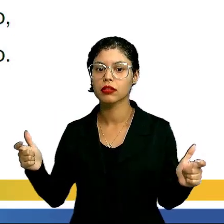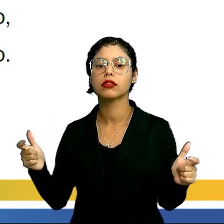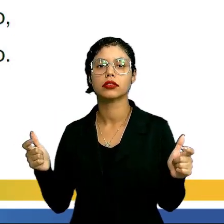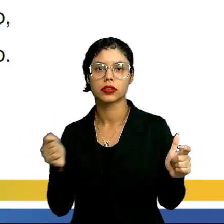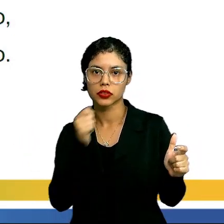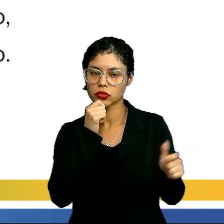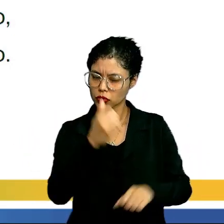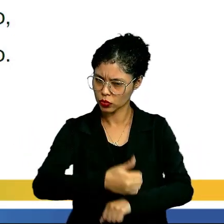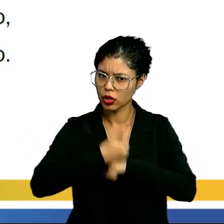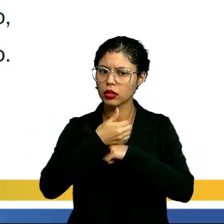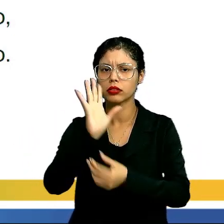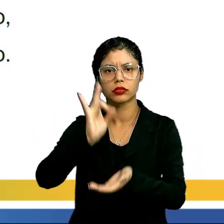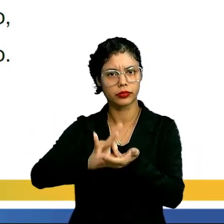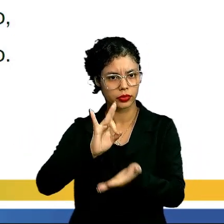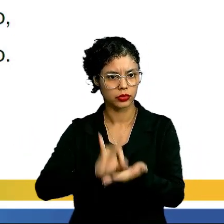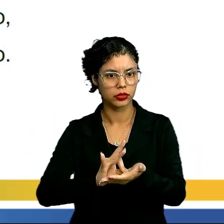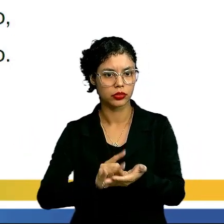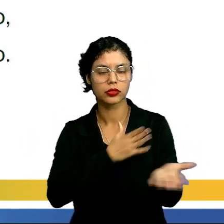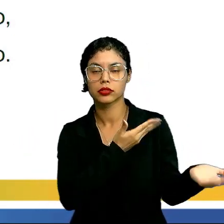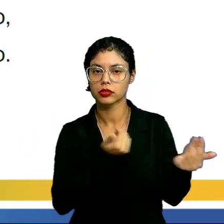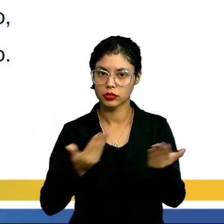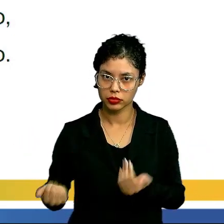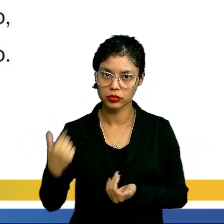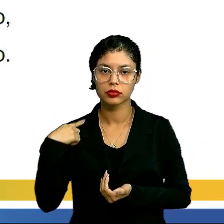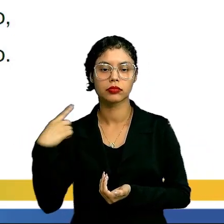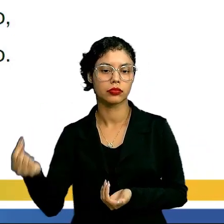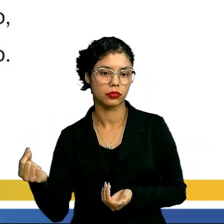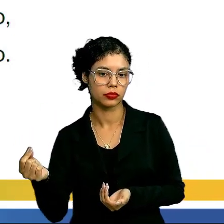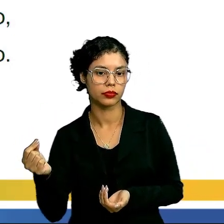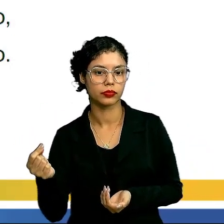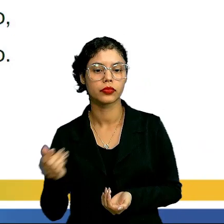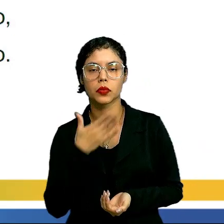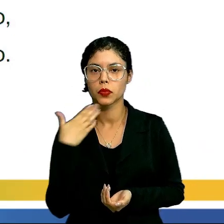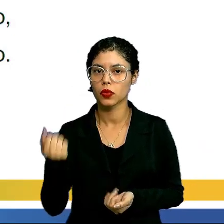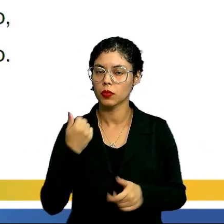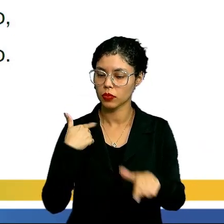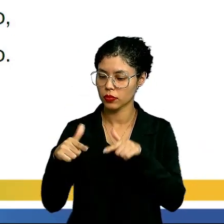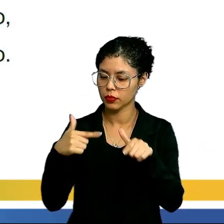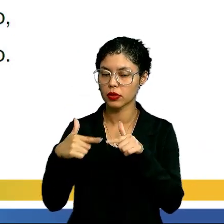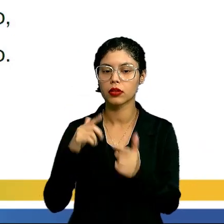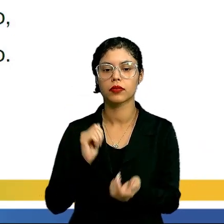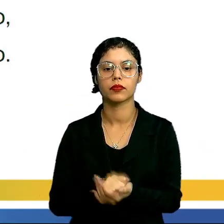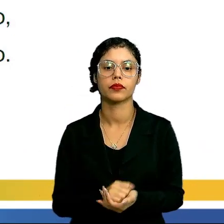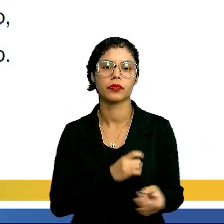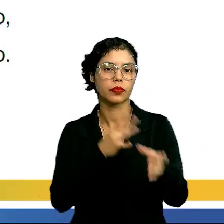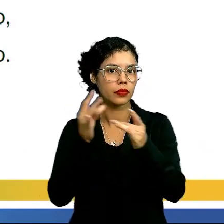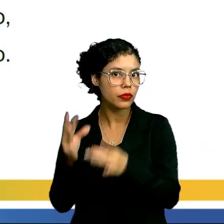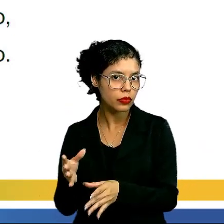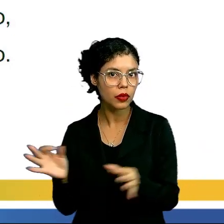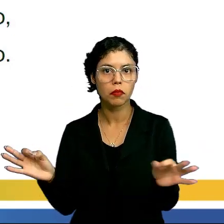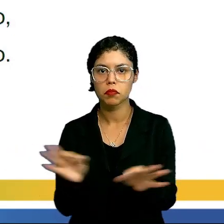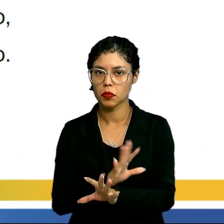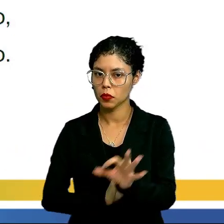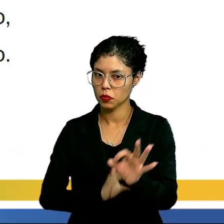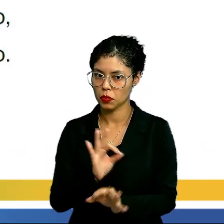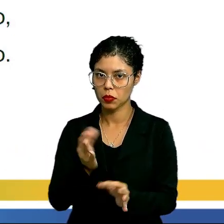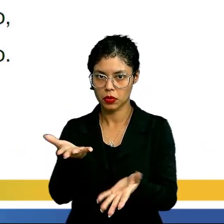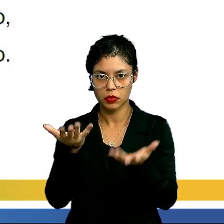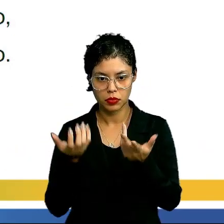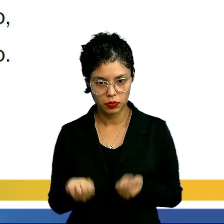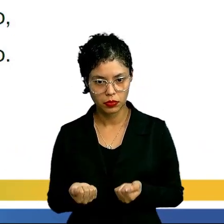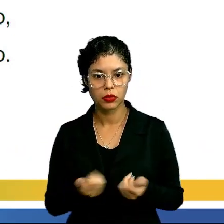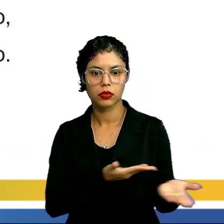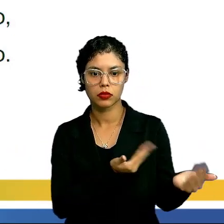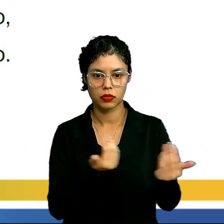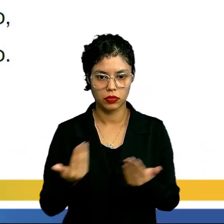ela fosse de qualidade de fato, esse jovem sairia apto ao mercado de trabalho e aí esse mercado ele tinha que estar pronto para receber esse jovem,